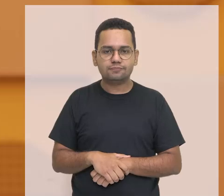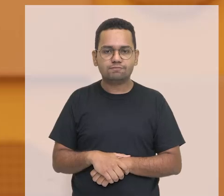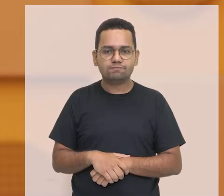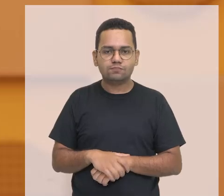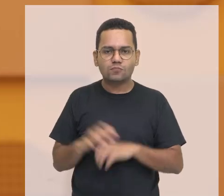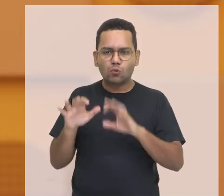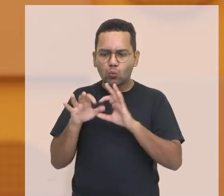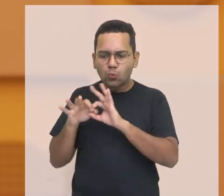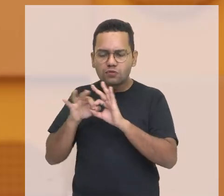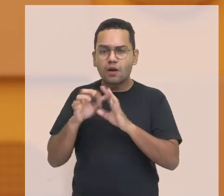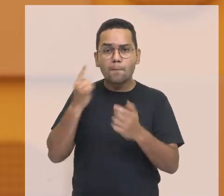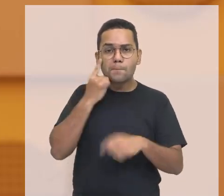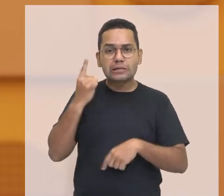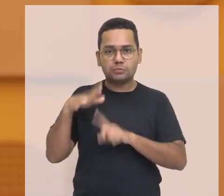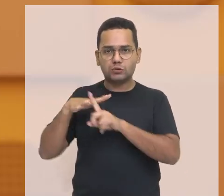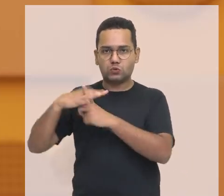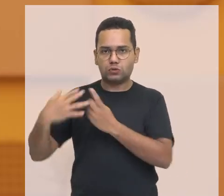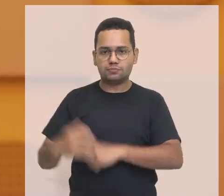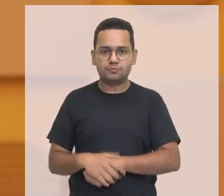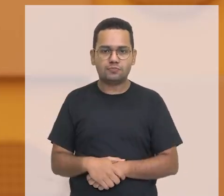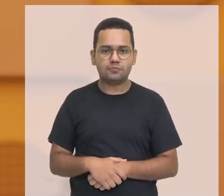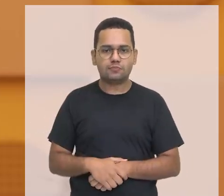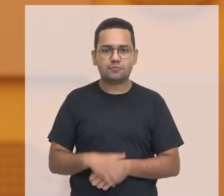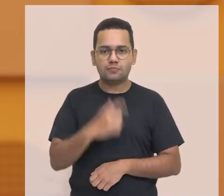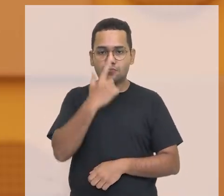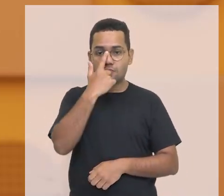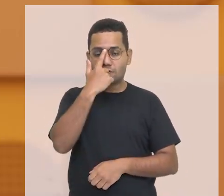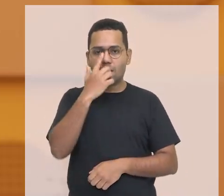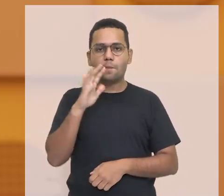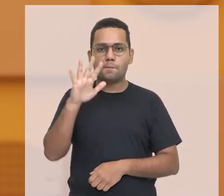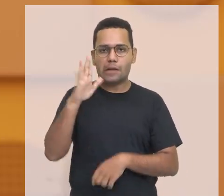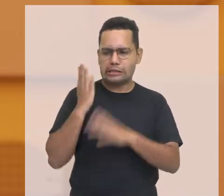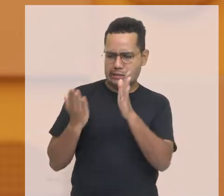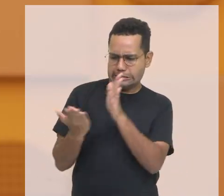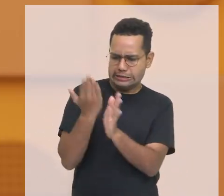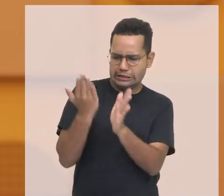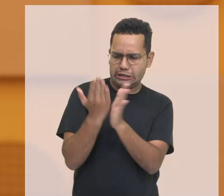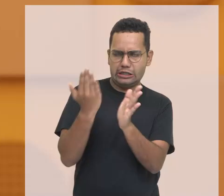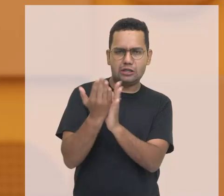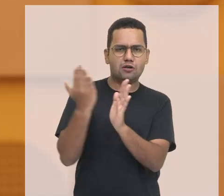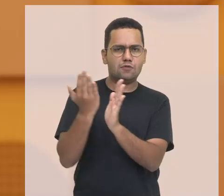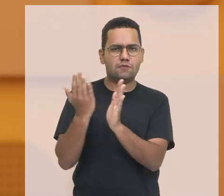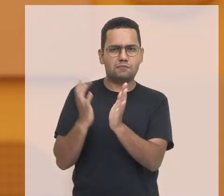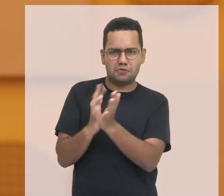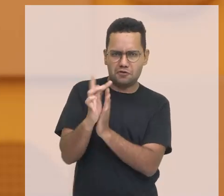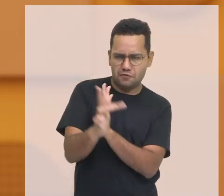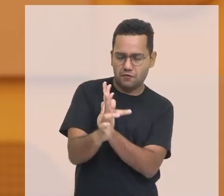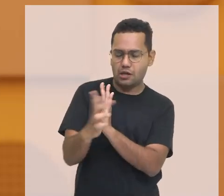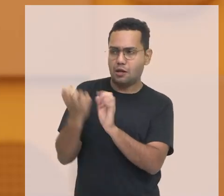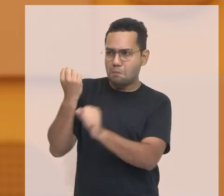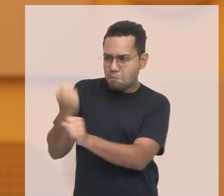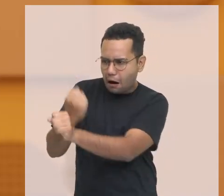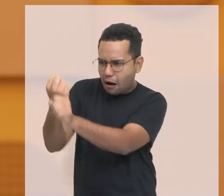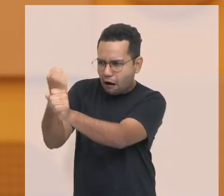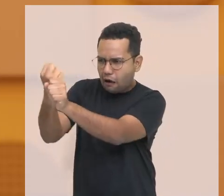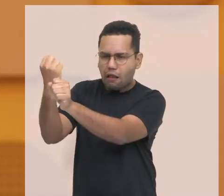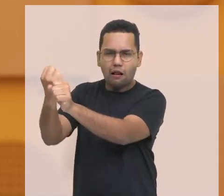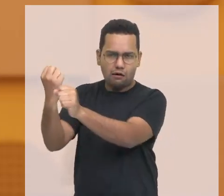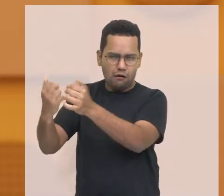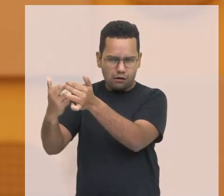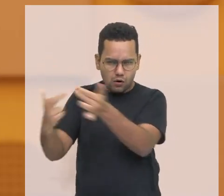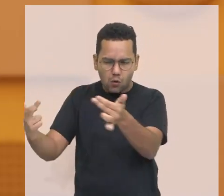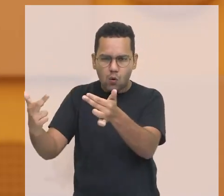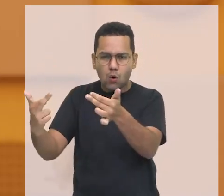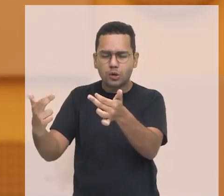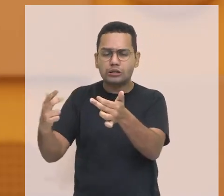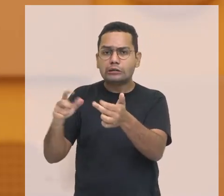ideologia socialista. Muitos livros e muitos monumentos históricos na China foram queimados em praça pública